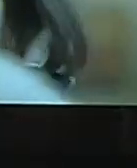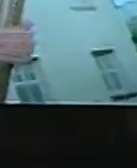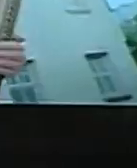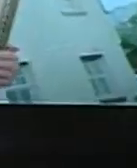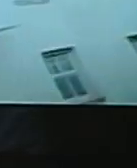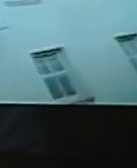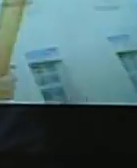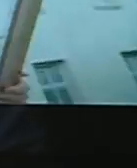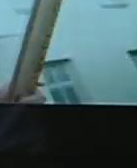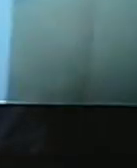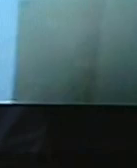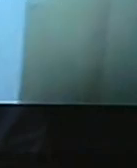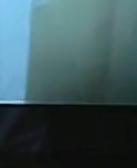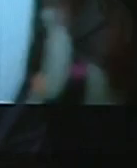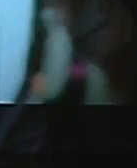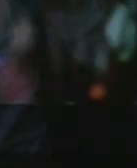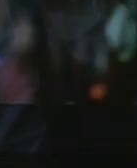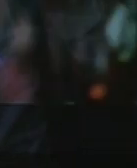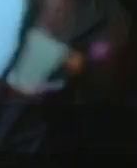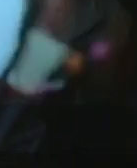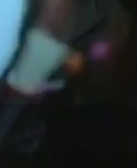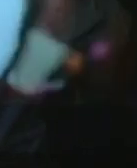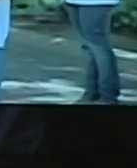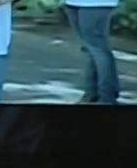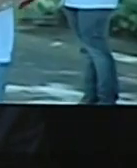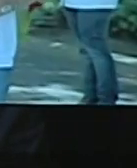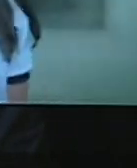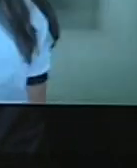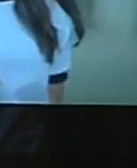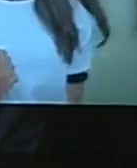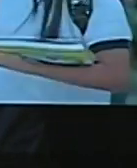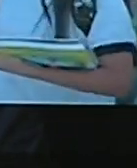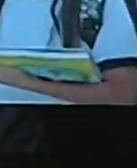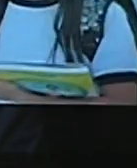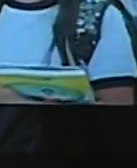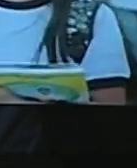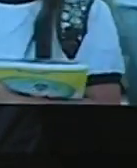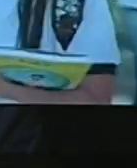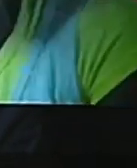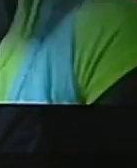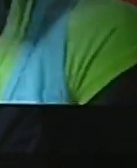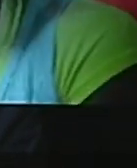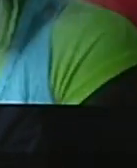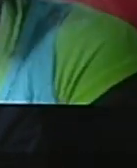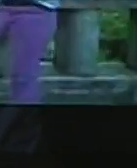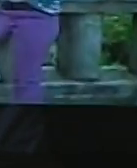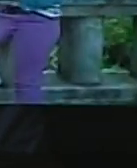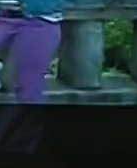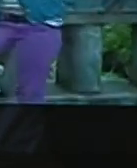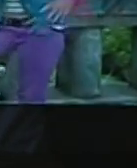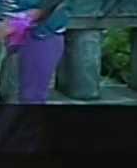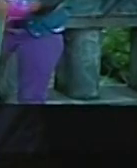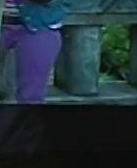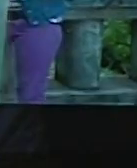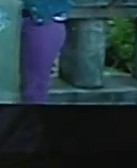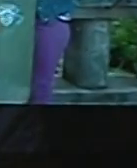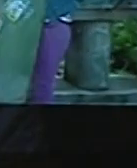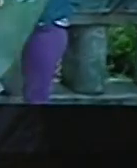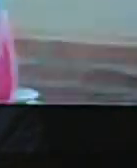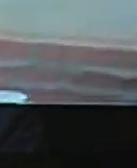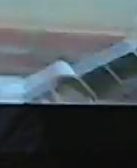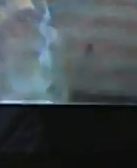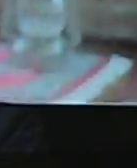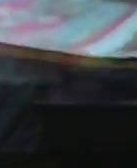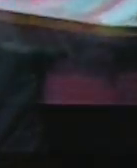tímida ou divertida atrapalhada indecisa ou que sabe o que quer da vida cada menina é de um